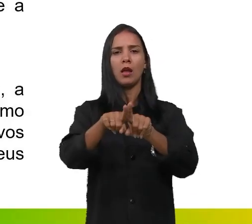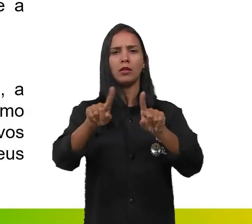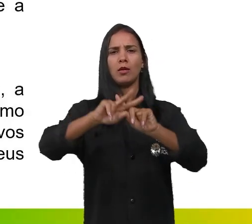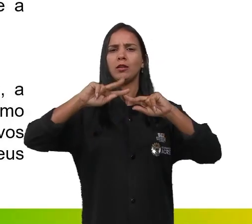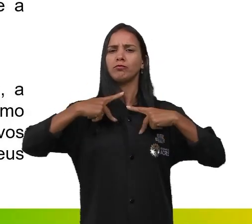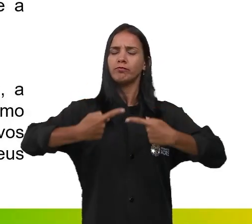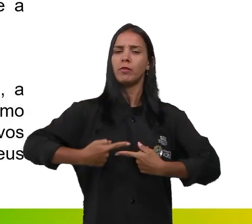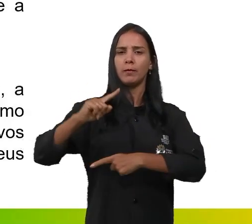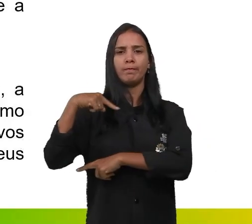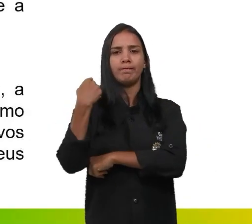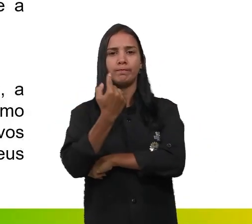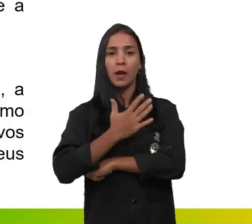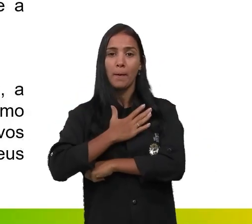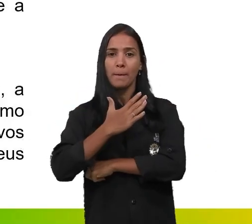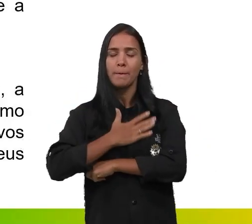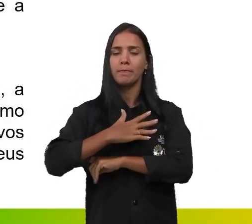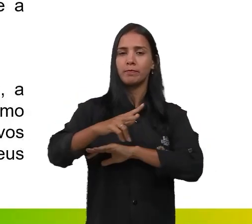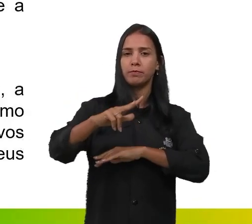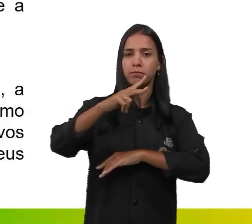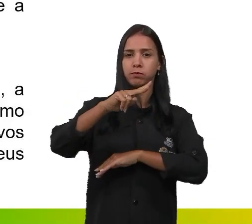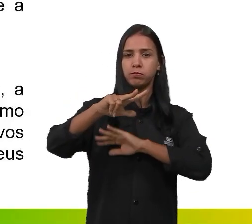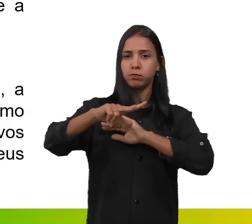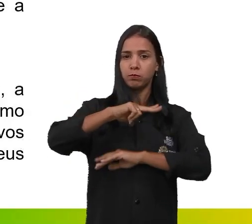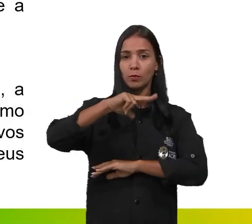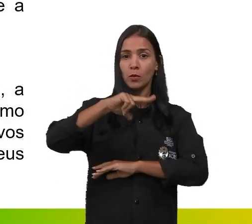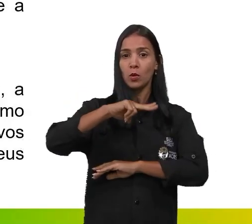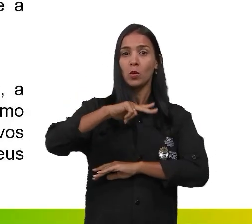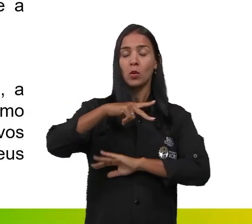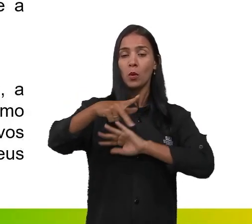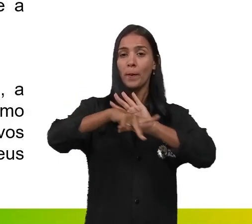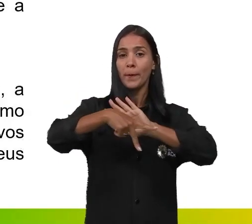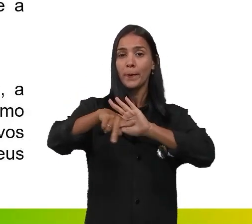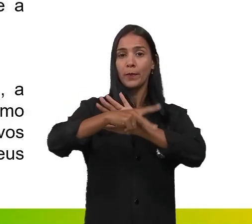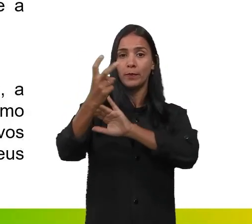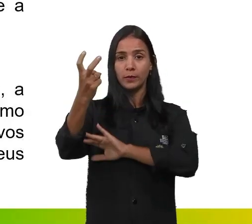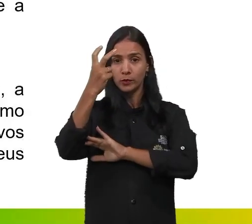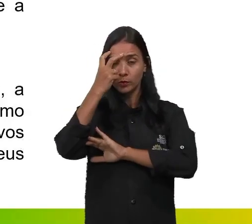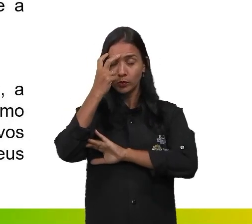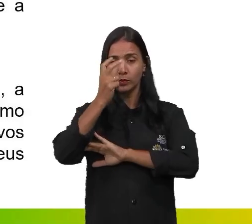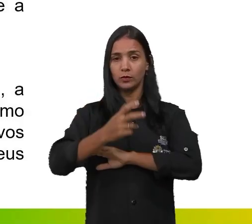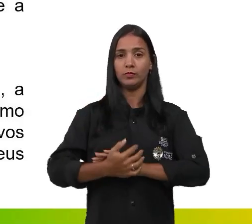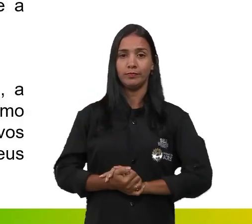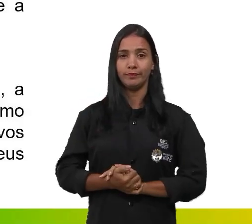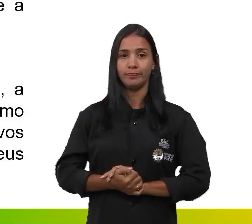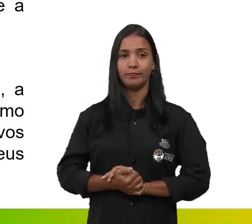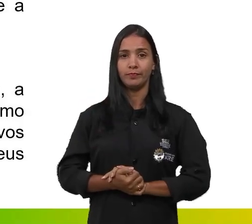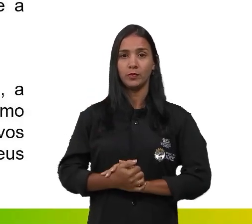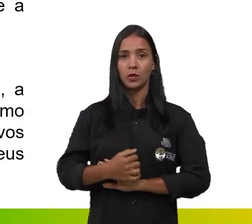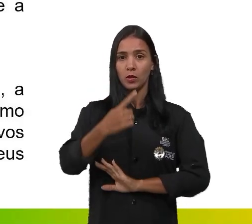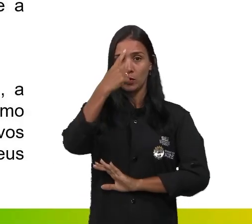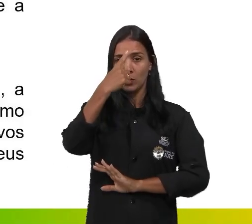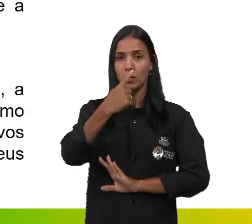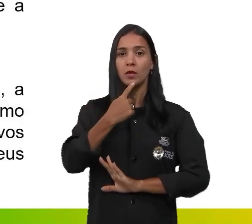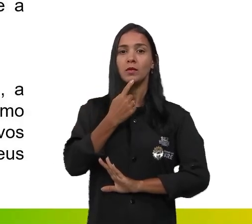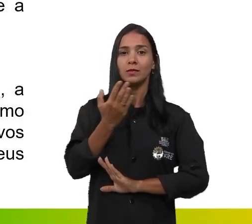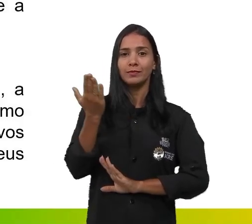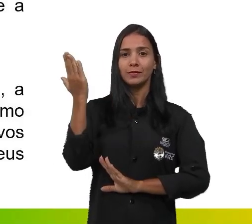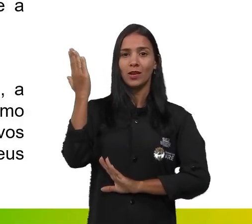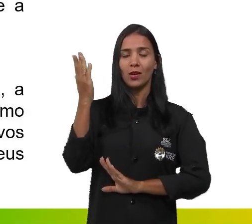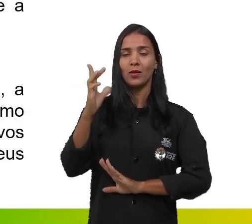alteridade. Então, aí nós temos na imagem uma representação das